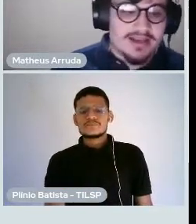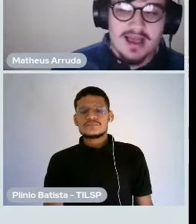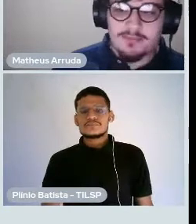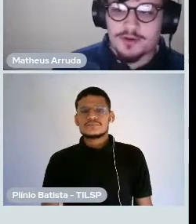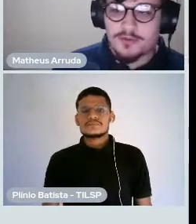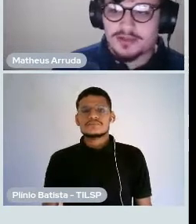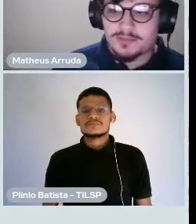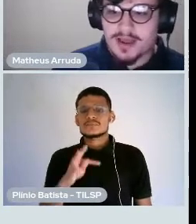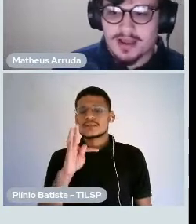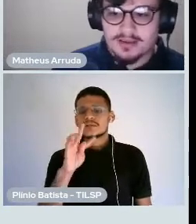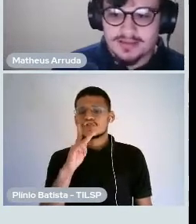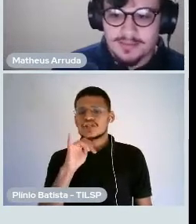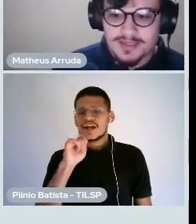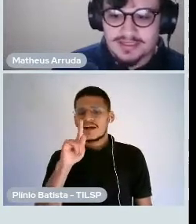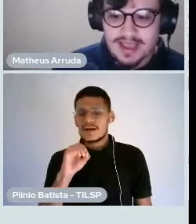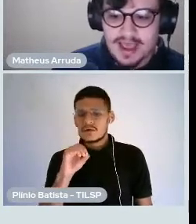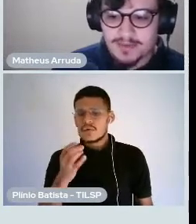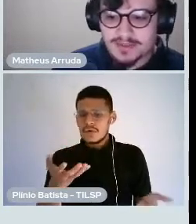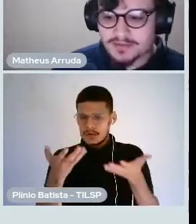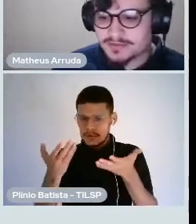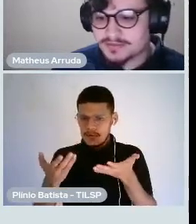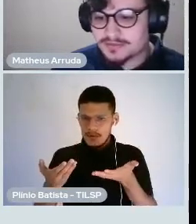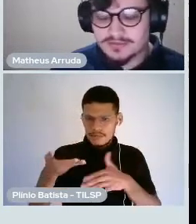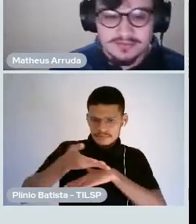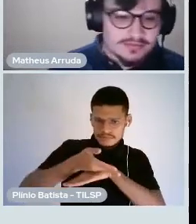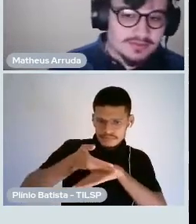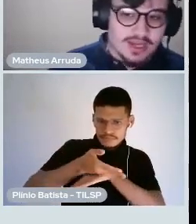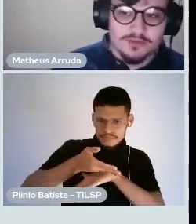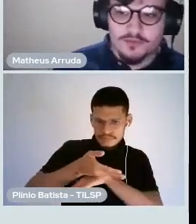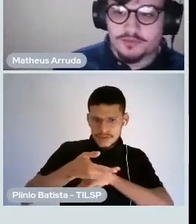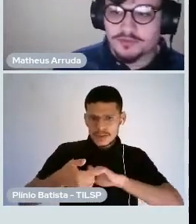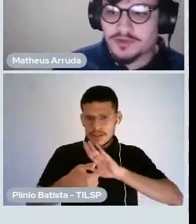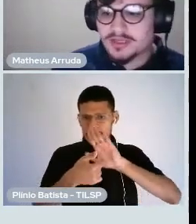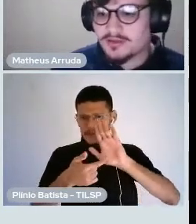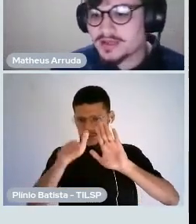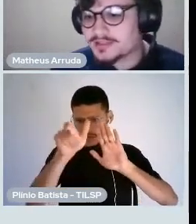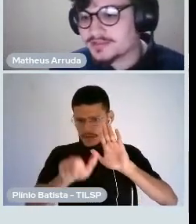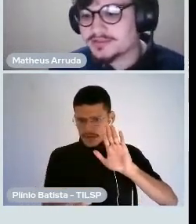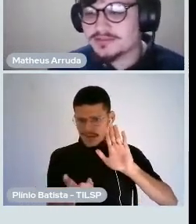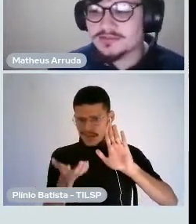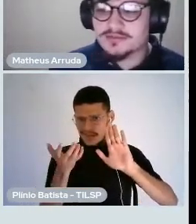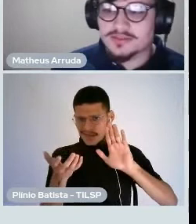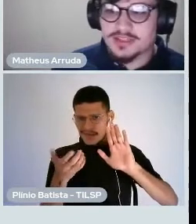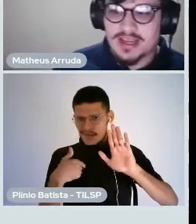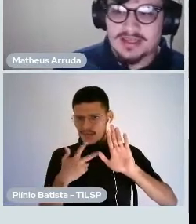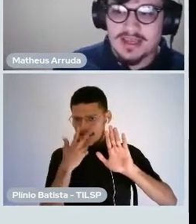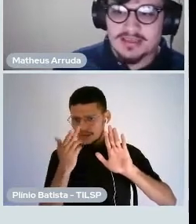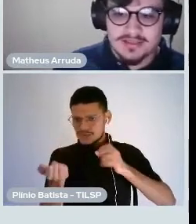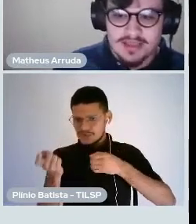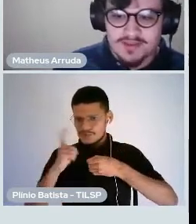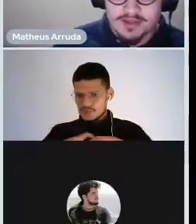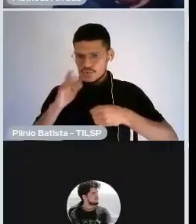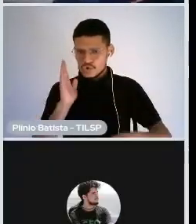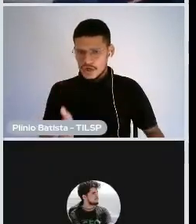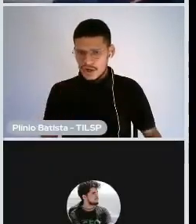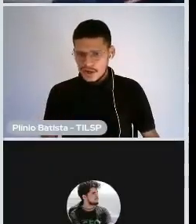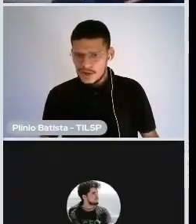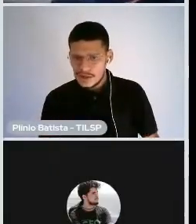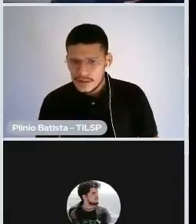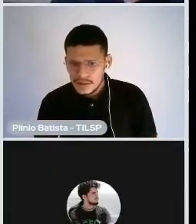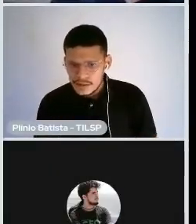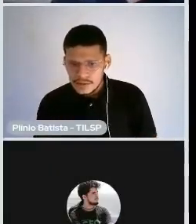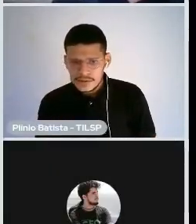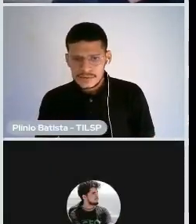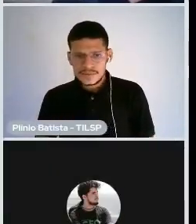Tiago, quer entrar por enquanto para se apresentar aí rapidinho? Já que tu voltou aí, eu acho. Já entra aí, se quiser fazer algum